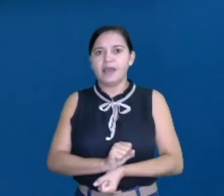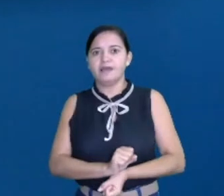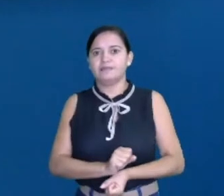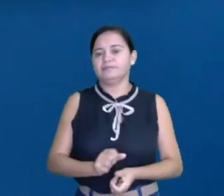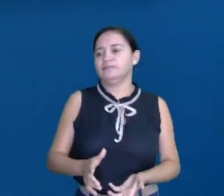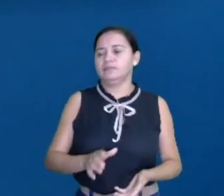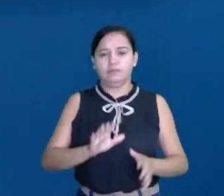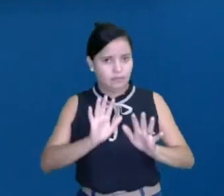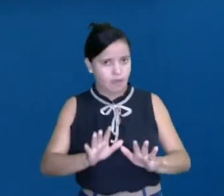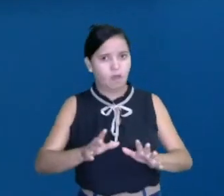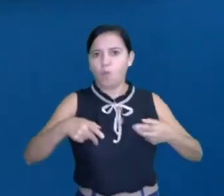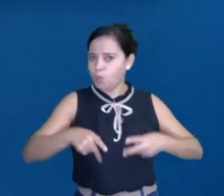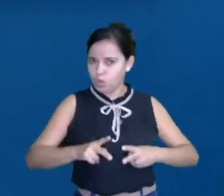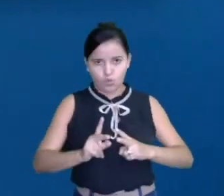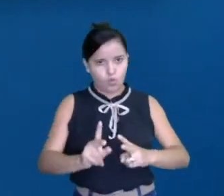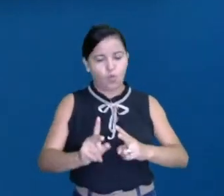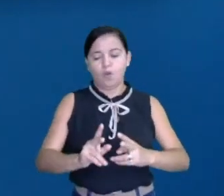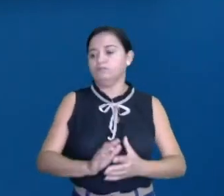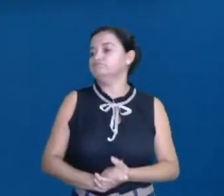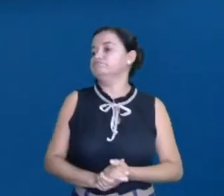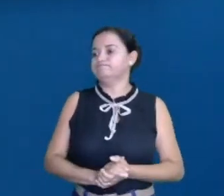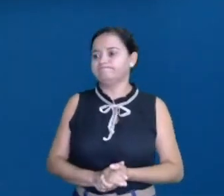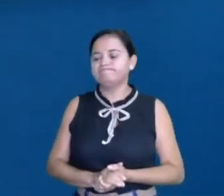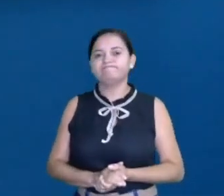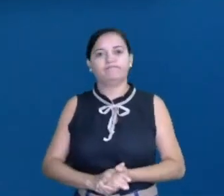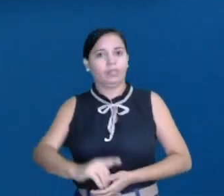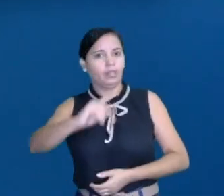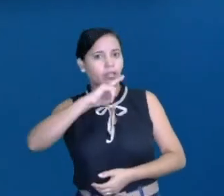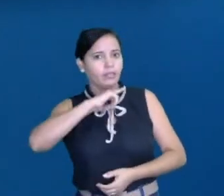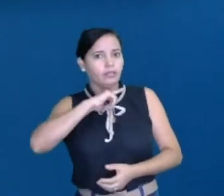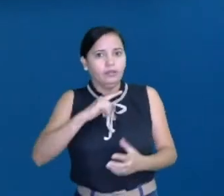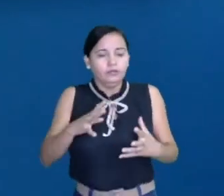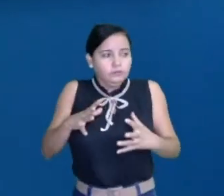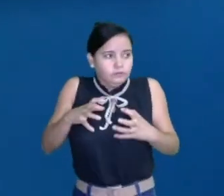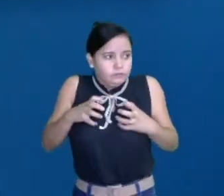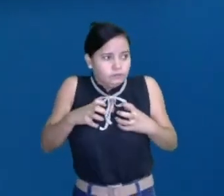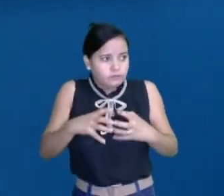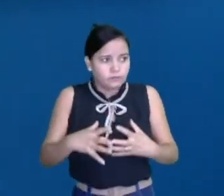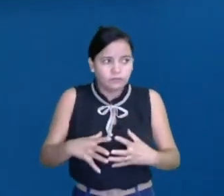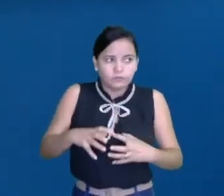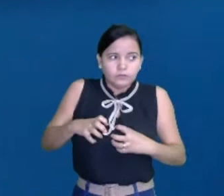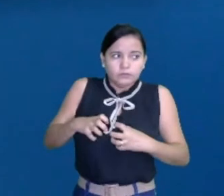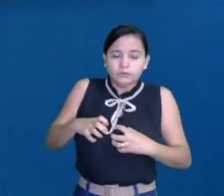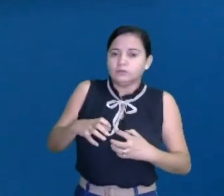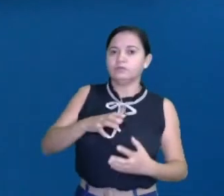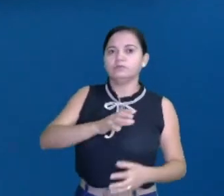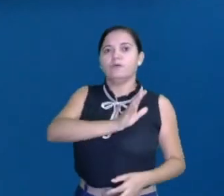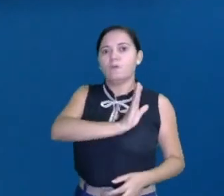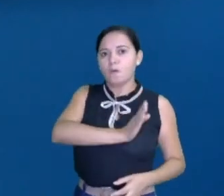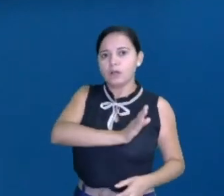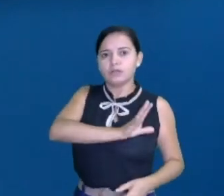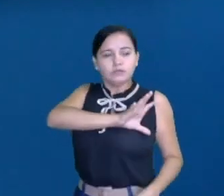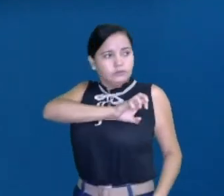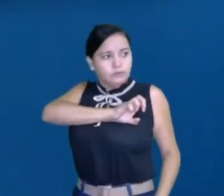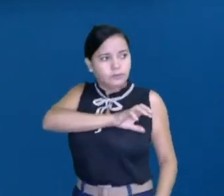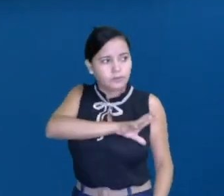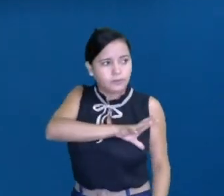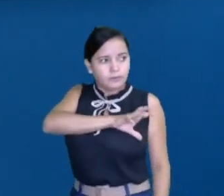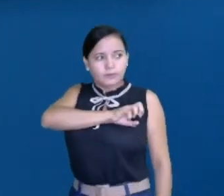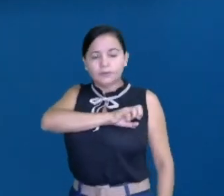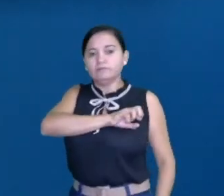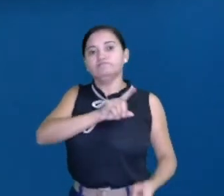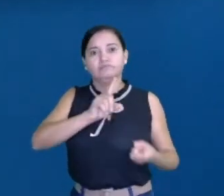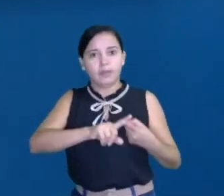involuntários. Portanto, essas contrações podem ser rápidas, como a do coração,